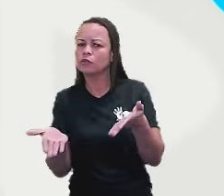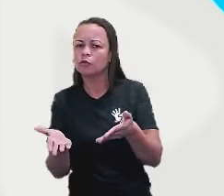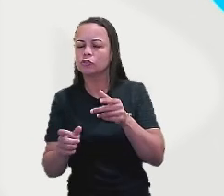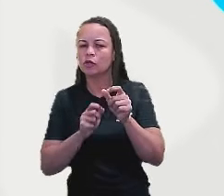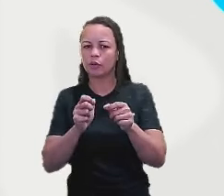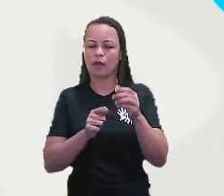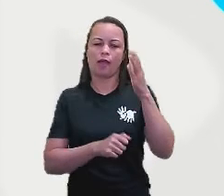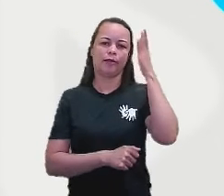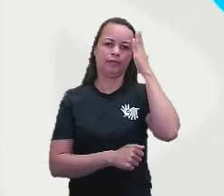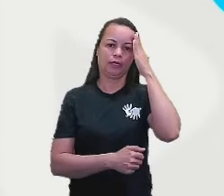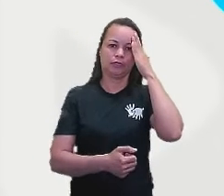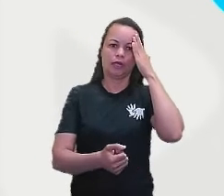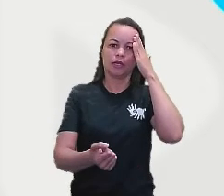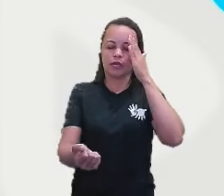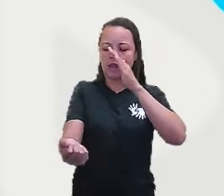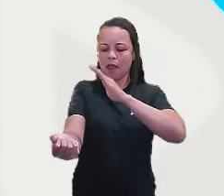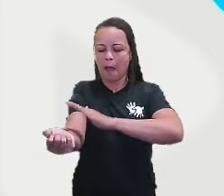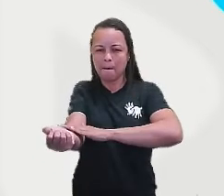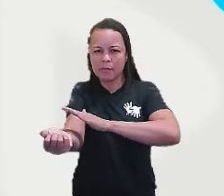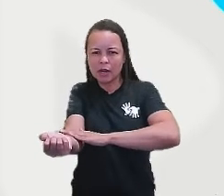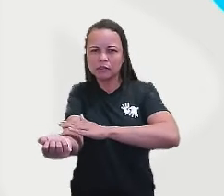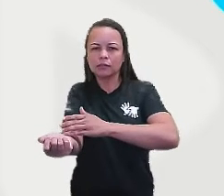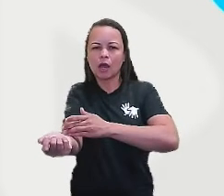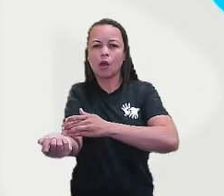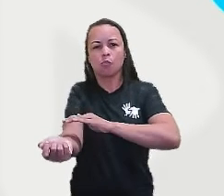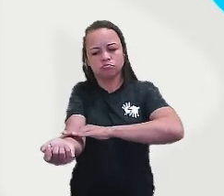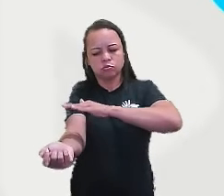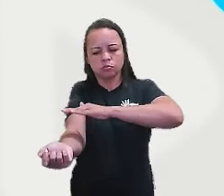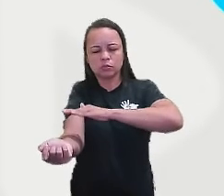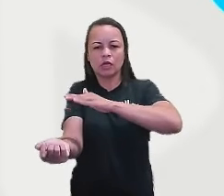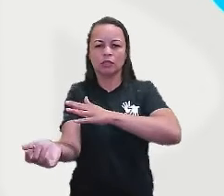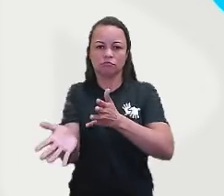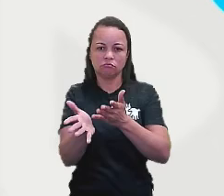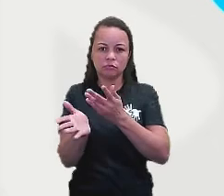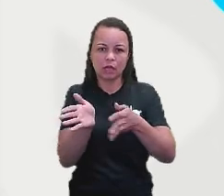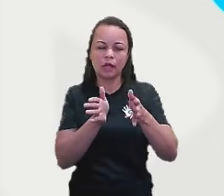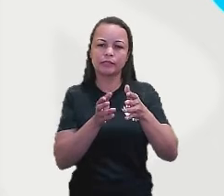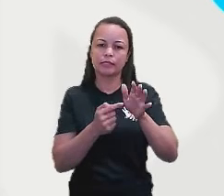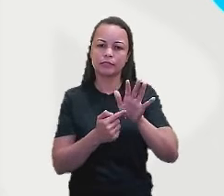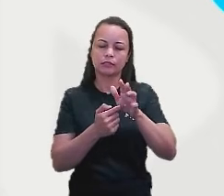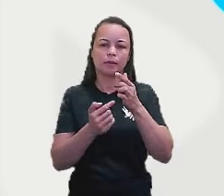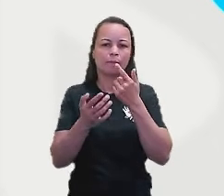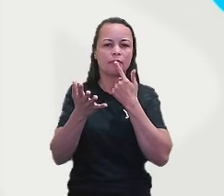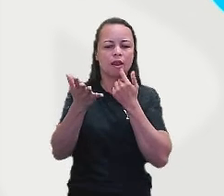compreender que a pressão arterial refere-se à pressão exercida pelo sangue